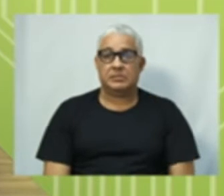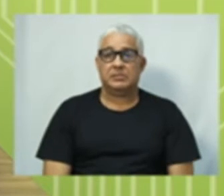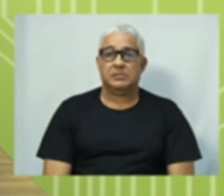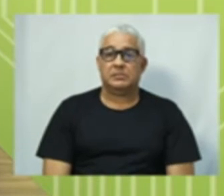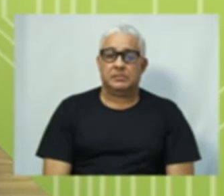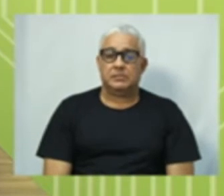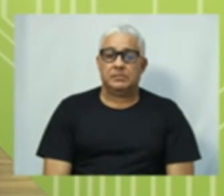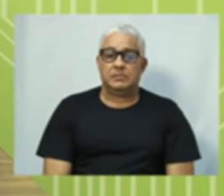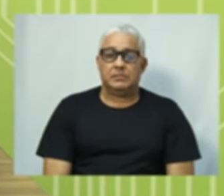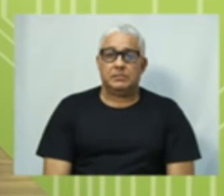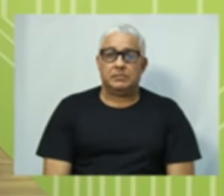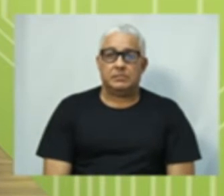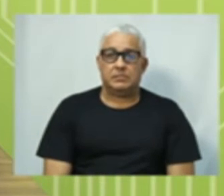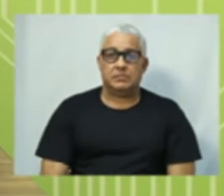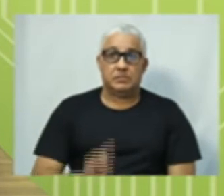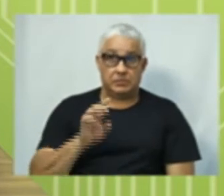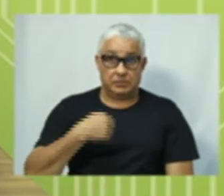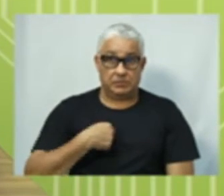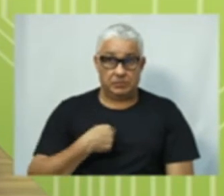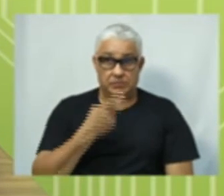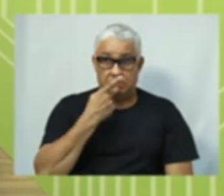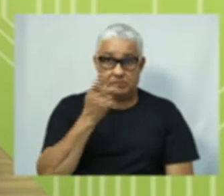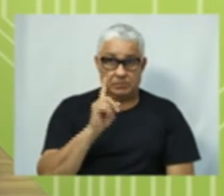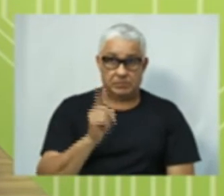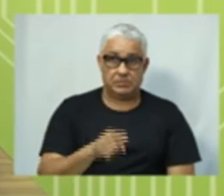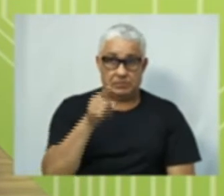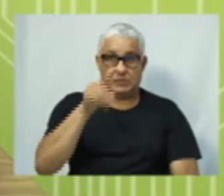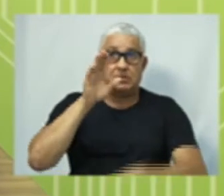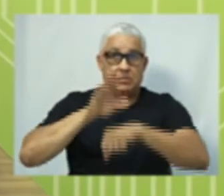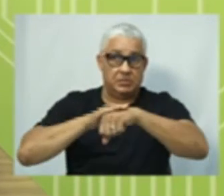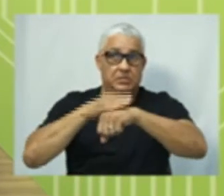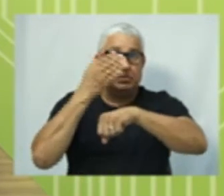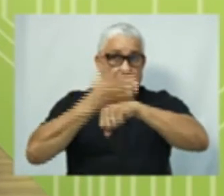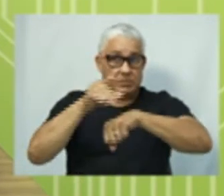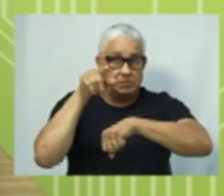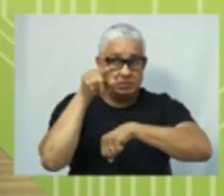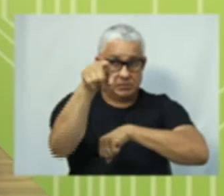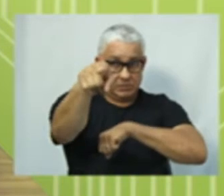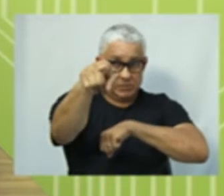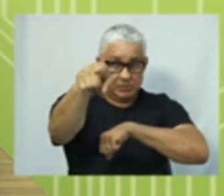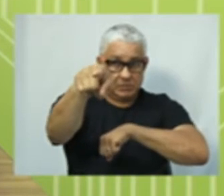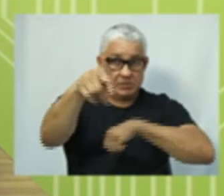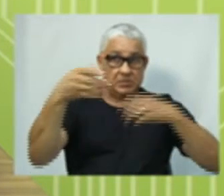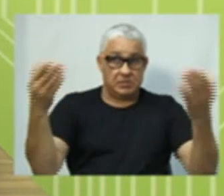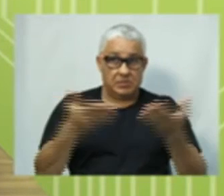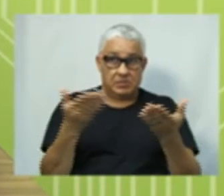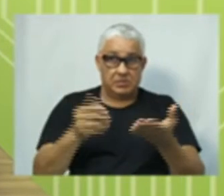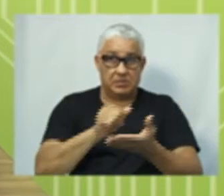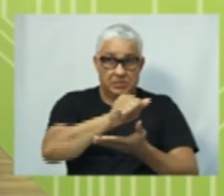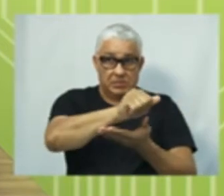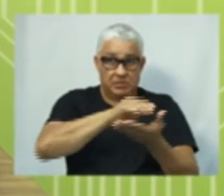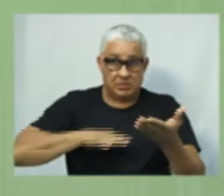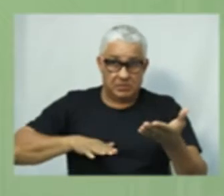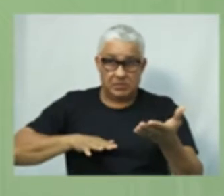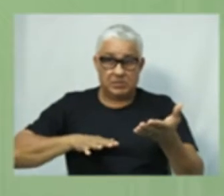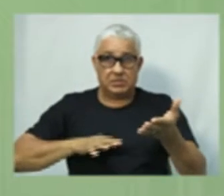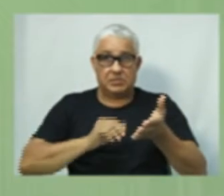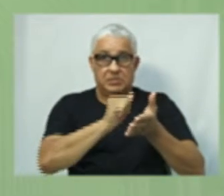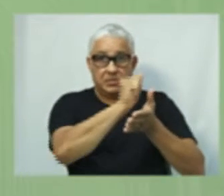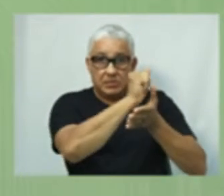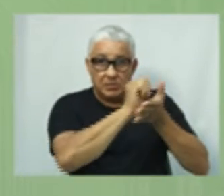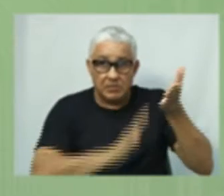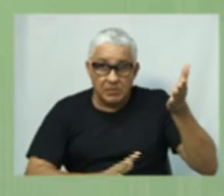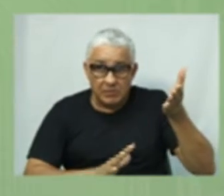Mas não basta só eu falar, tem que praticar. Portanto, vamos aqui, ó, nossa telinha, mostra aí nossa